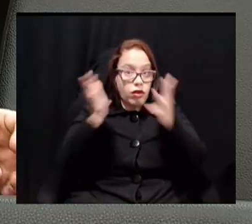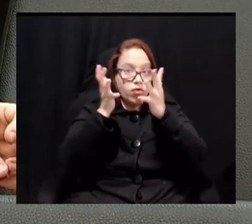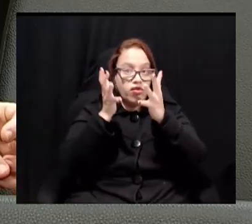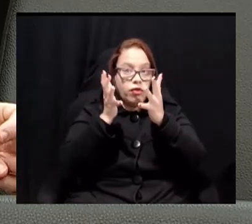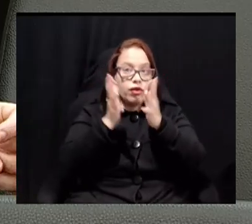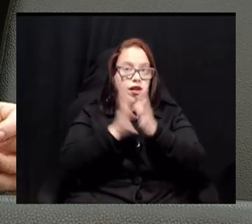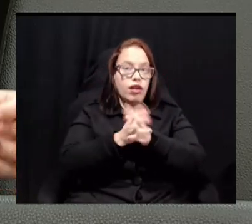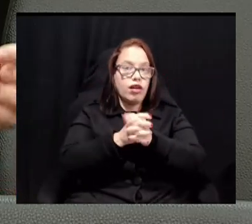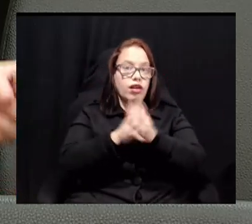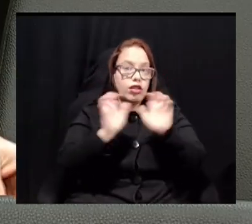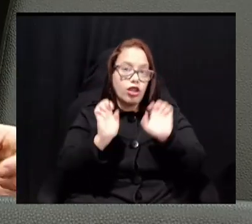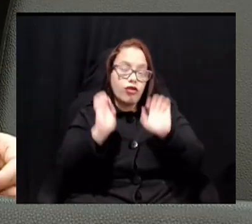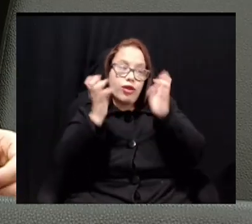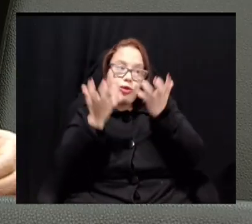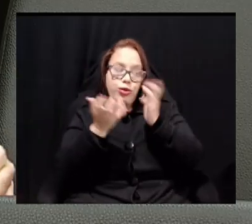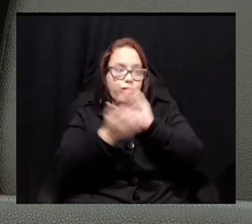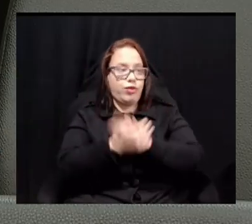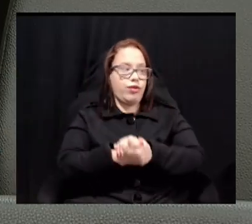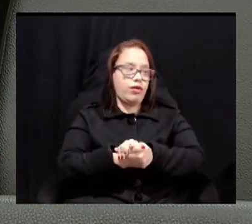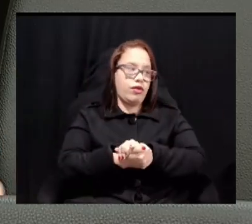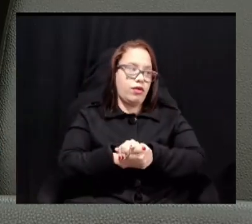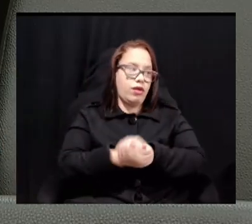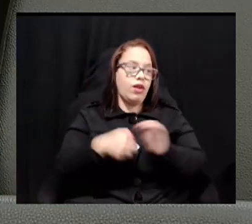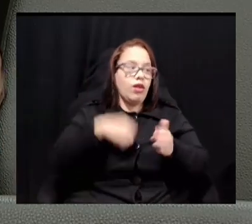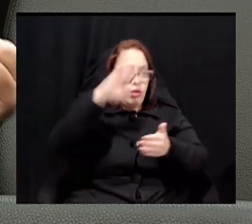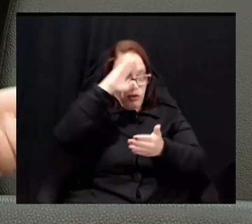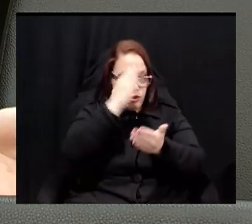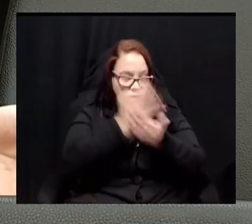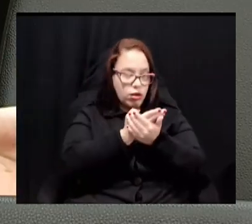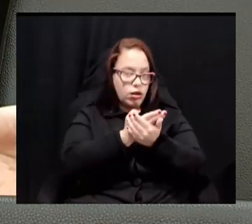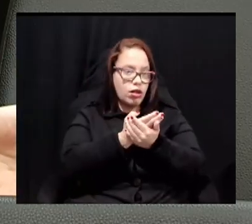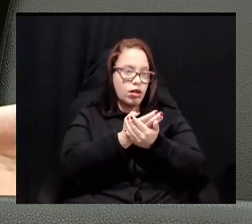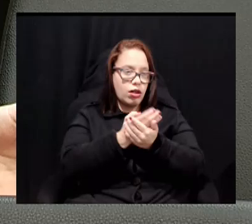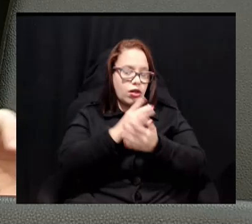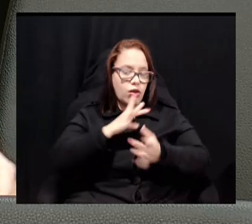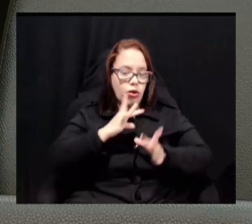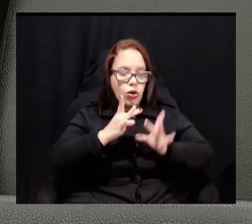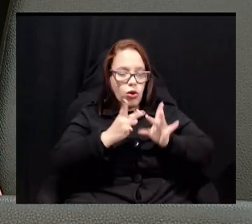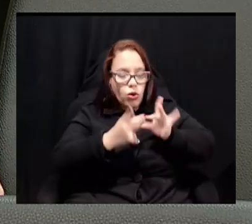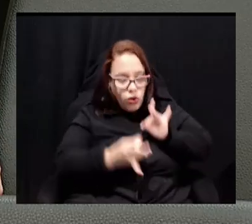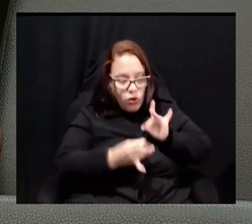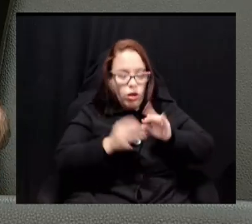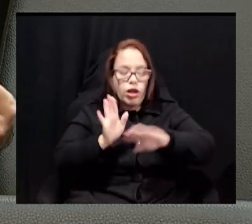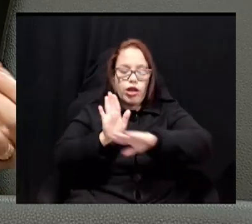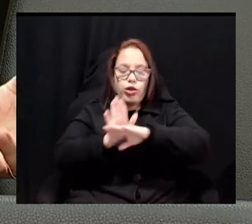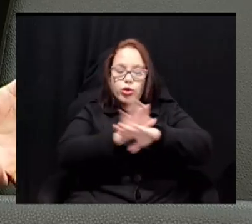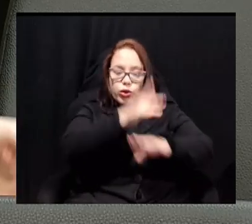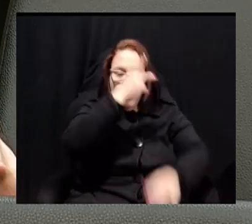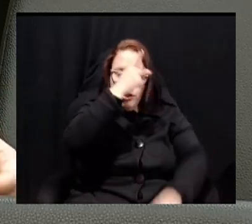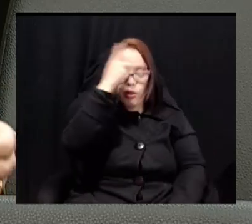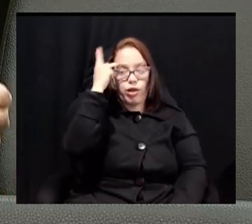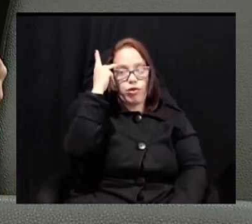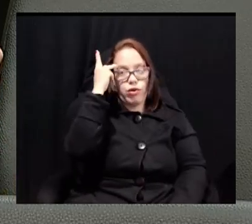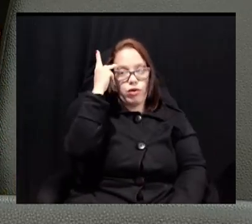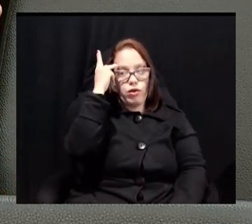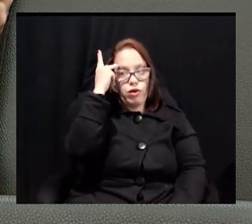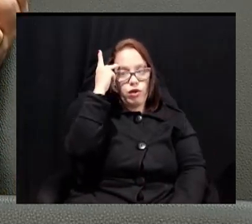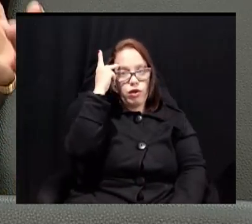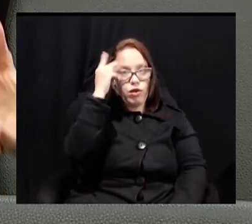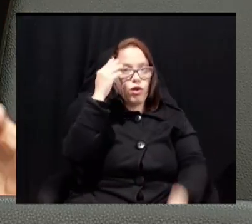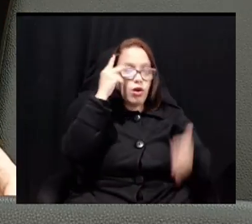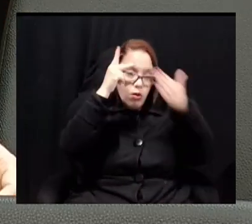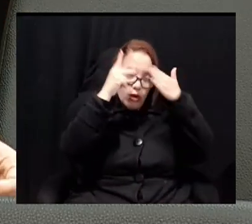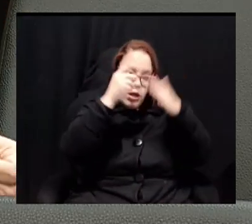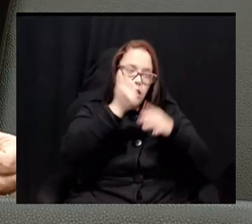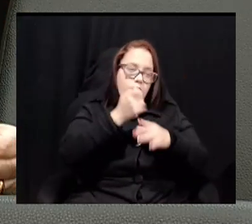evento. Eu acredito muito que a espiritualidade ajuda muito as pessoas a serem psicologicamente mais saudáveis. Eu